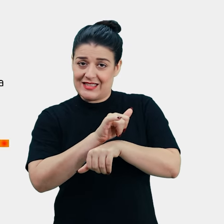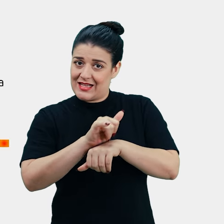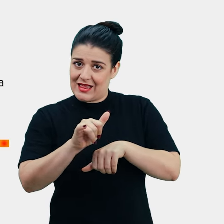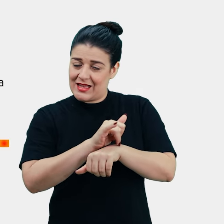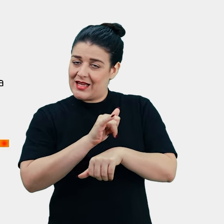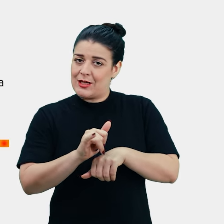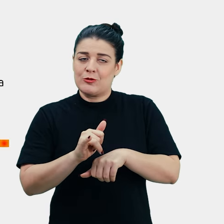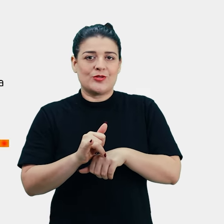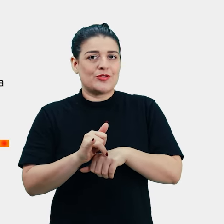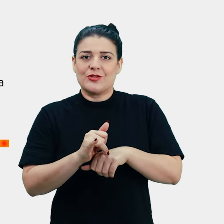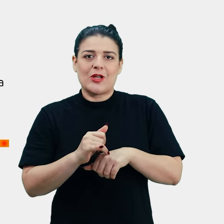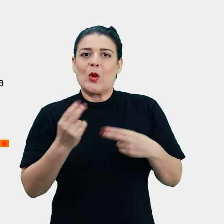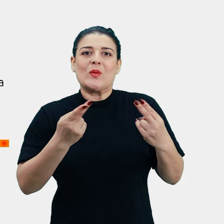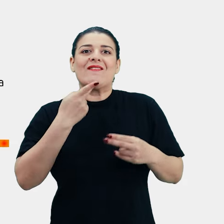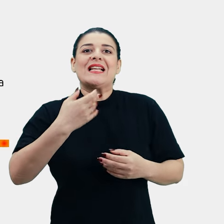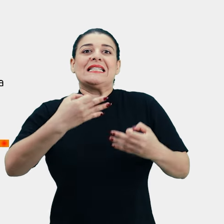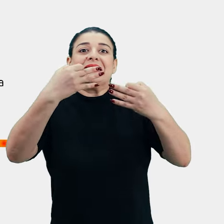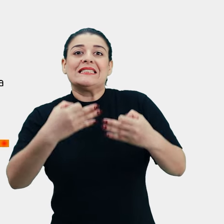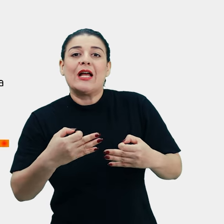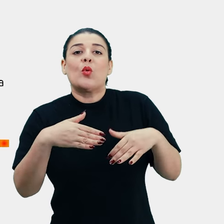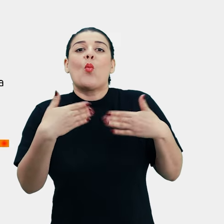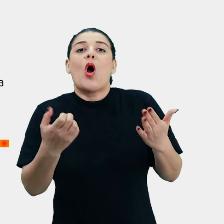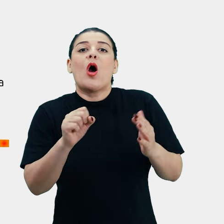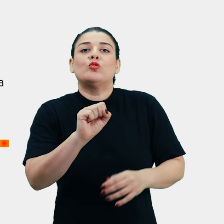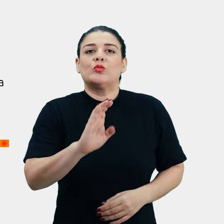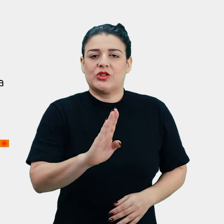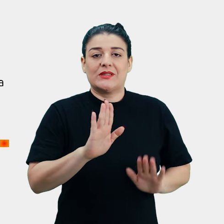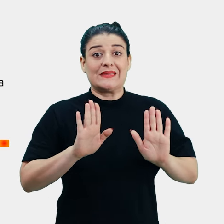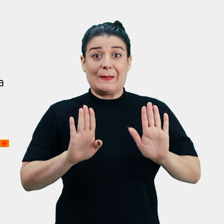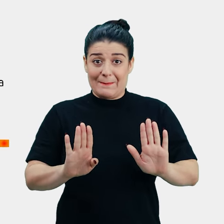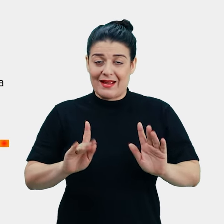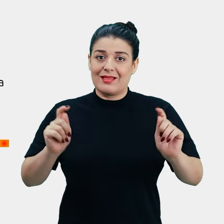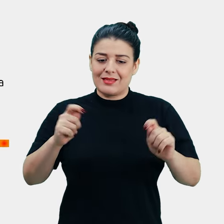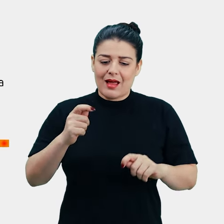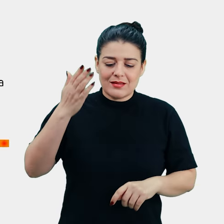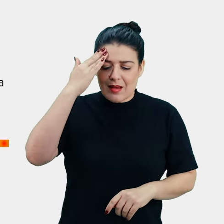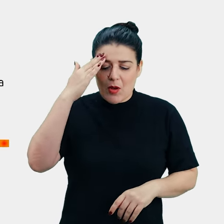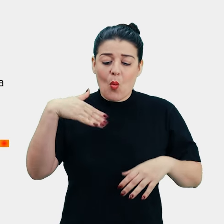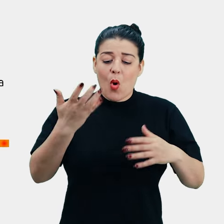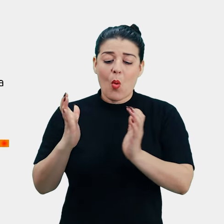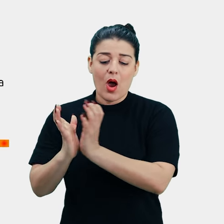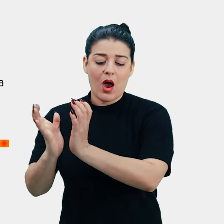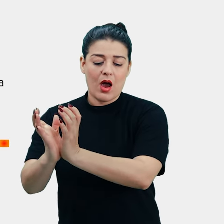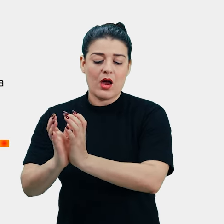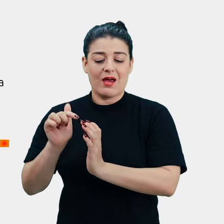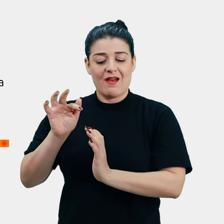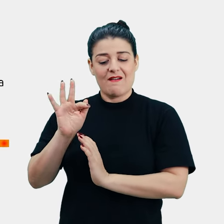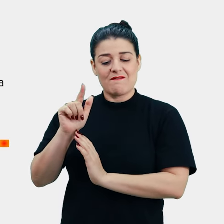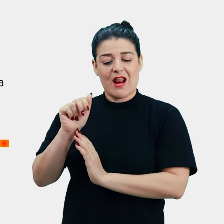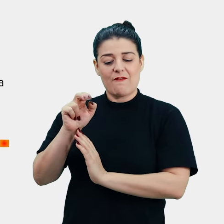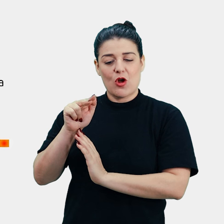consigo afirmar com certeza qual a substância, mas eu consigo ter ideia da classe. É um